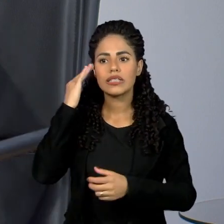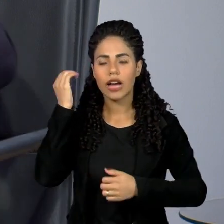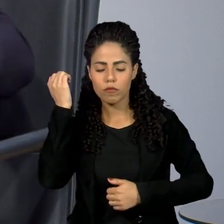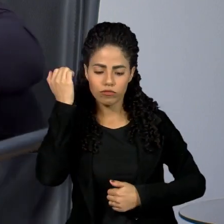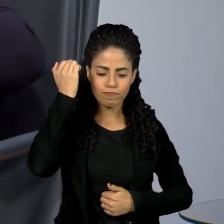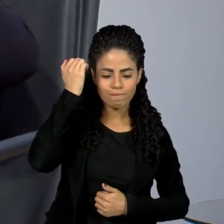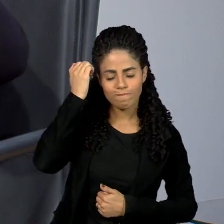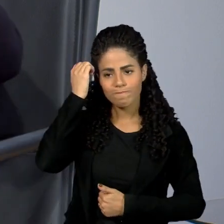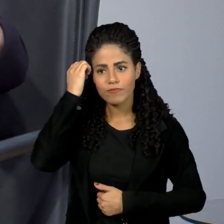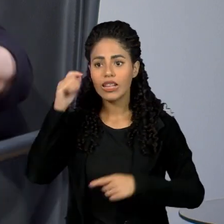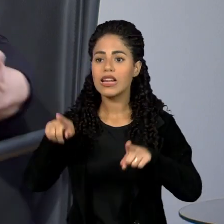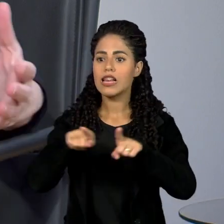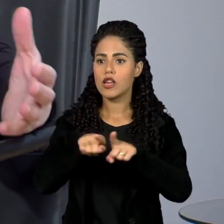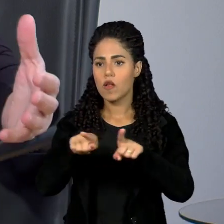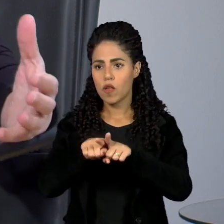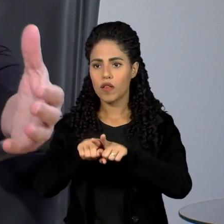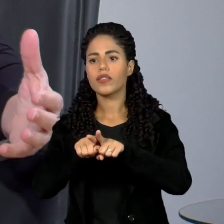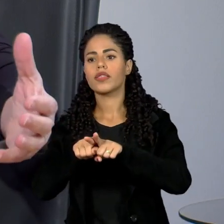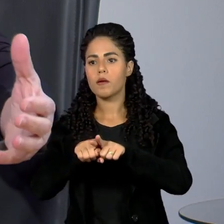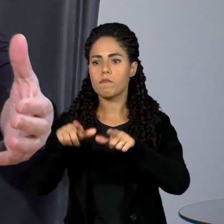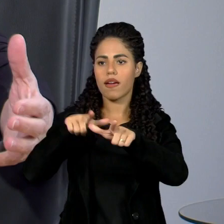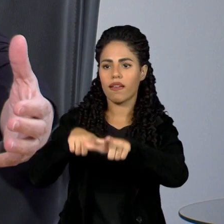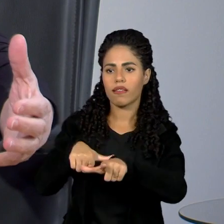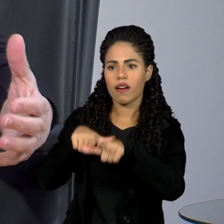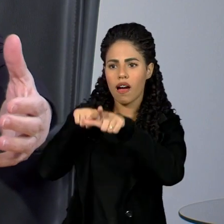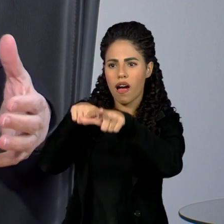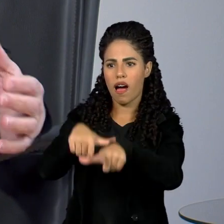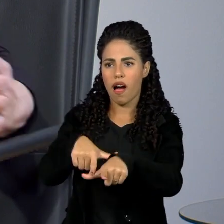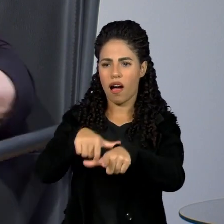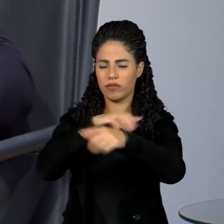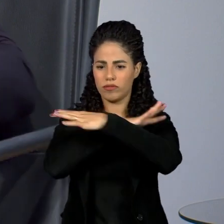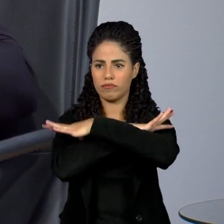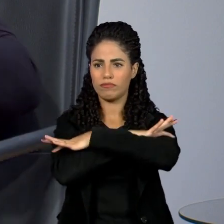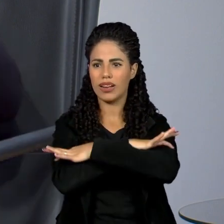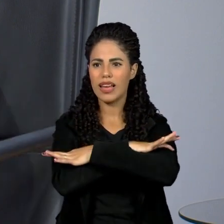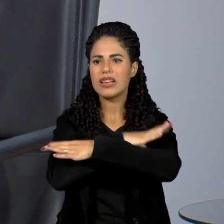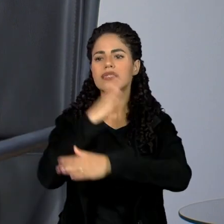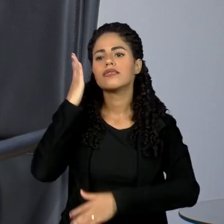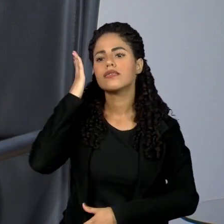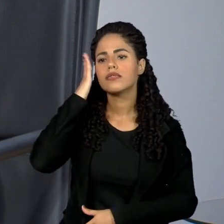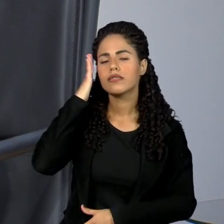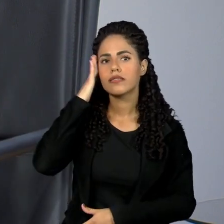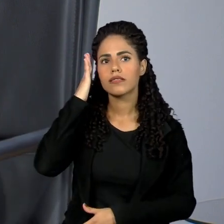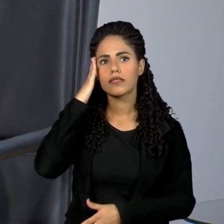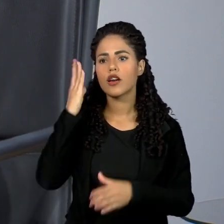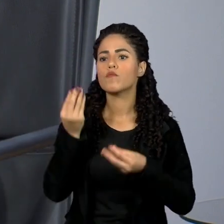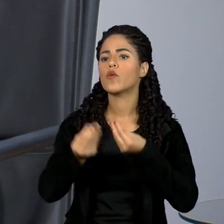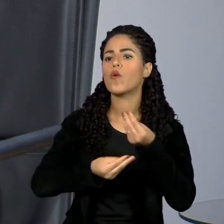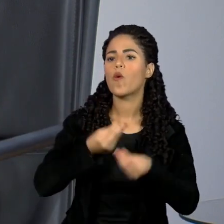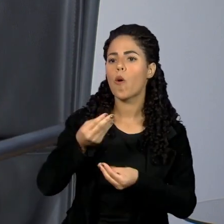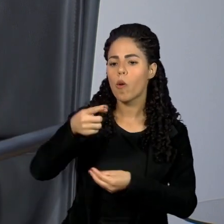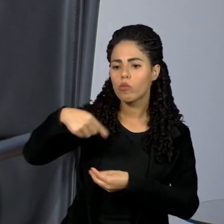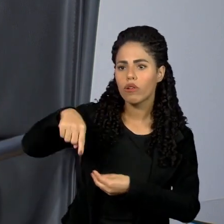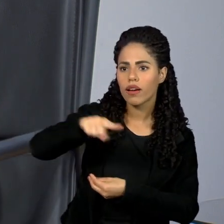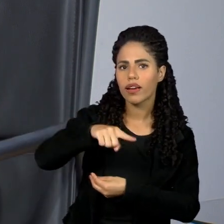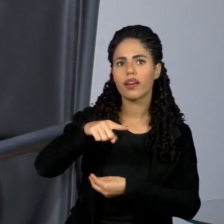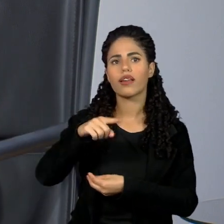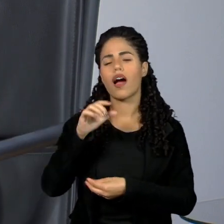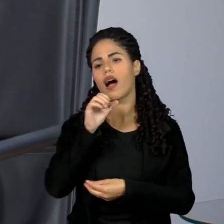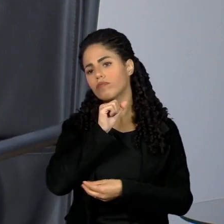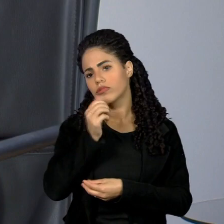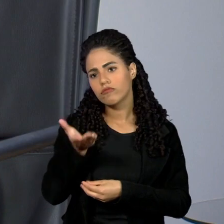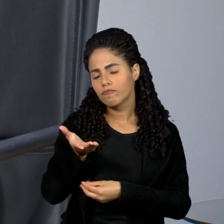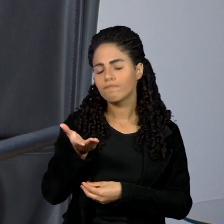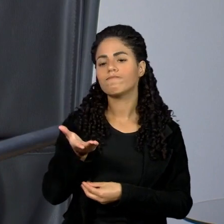de candomblé, do que for, né? Também eles não são tombados